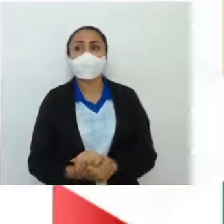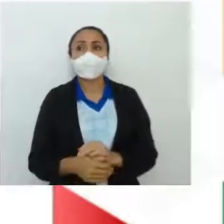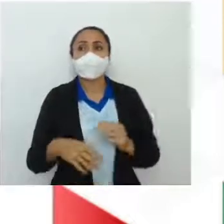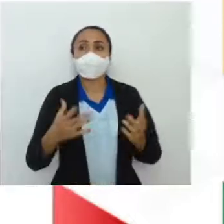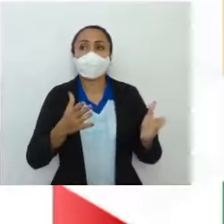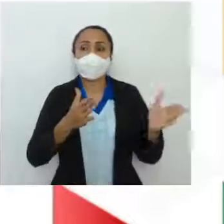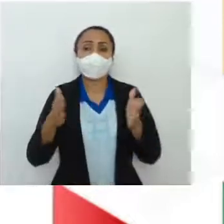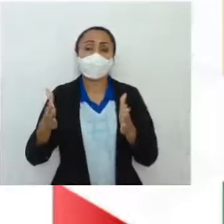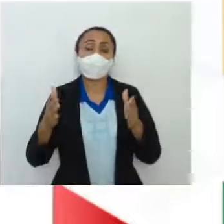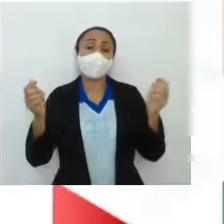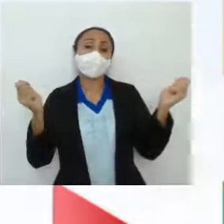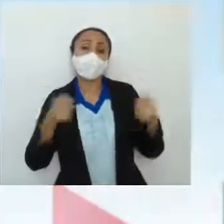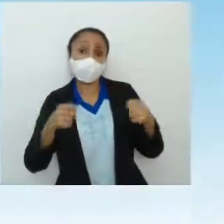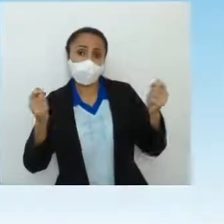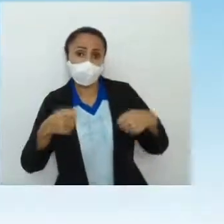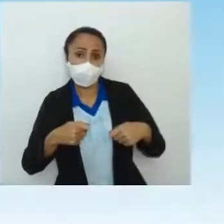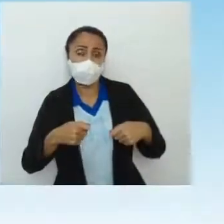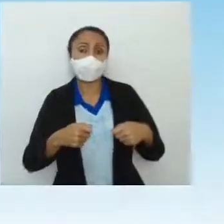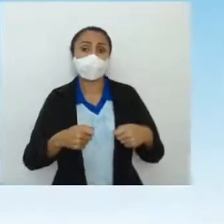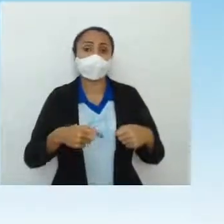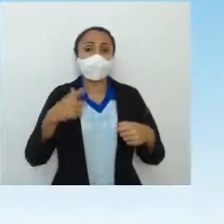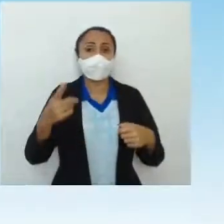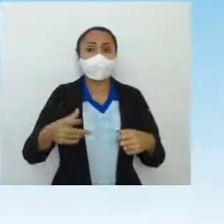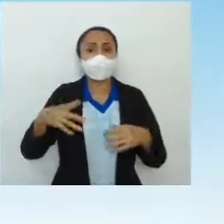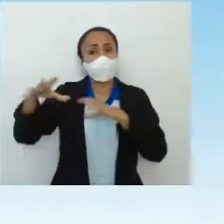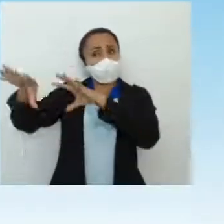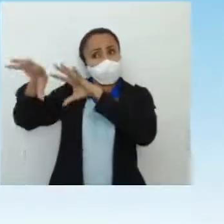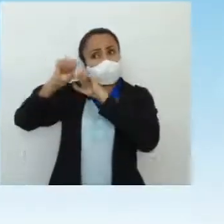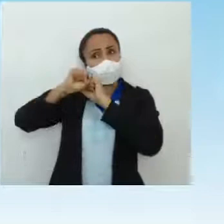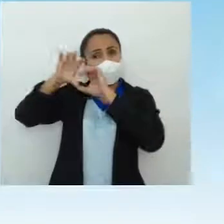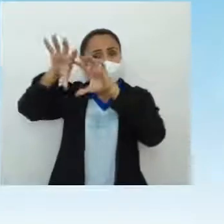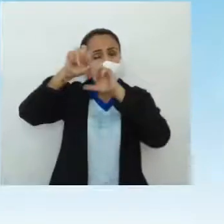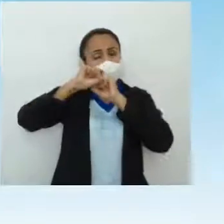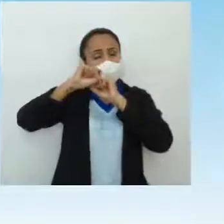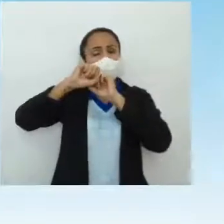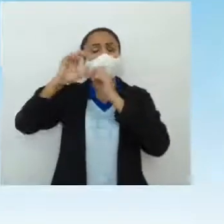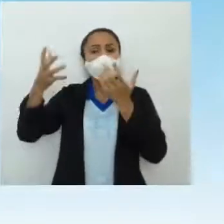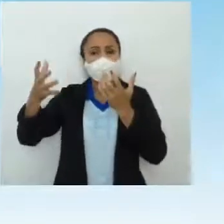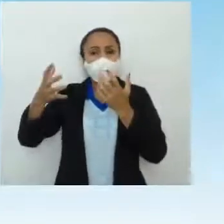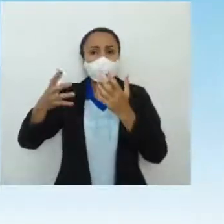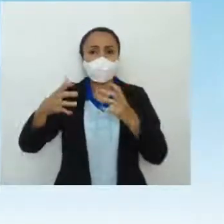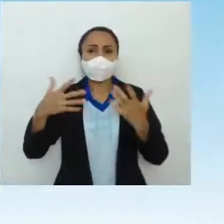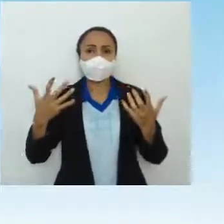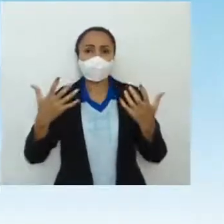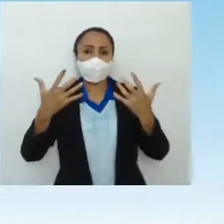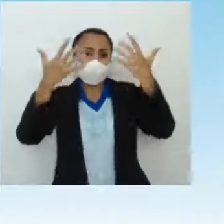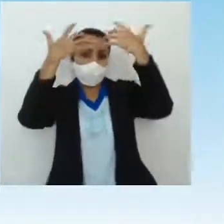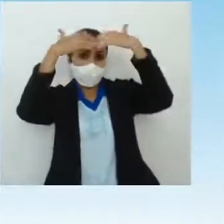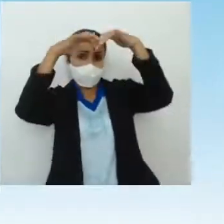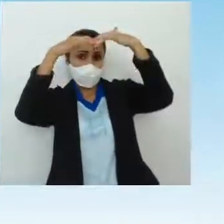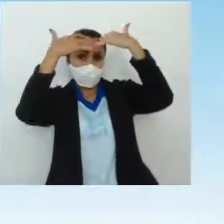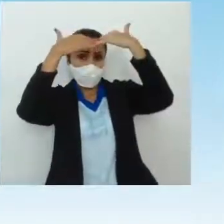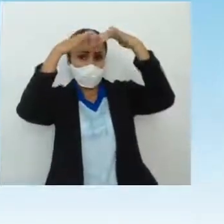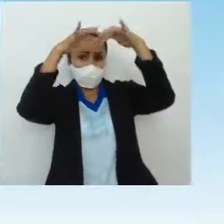que vão possuir os receptores sensoriais, que são chamados de